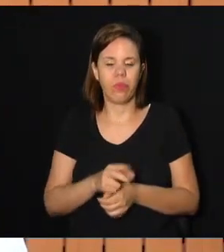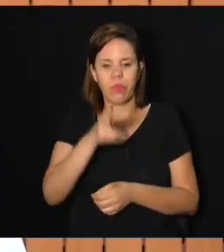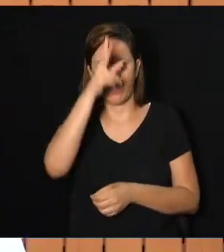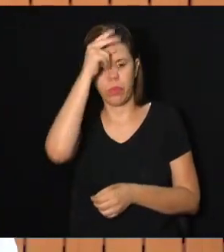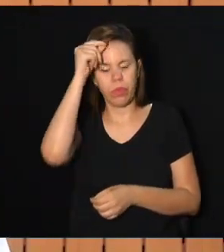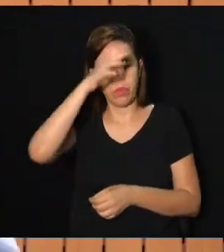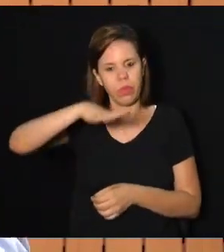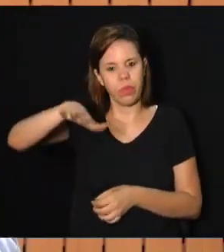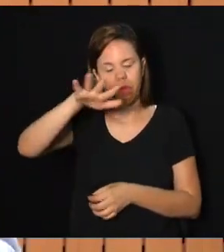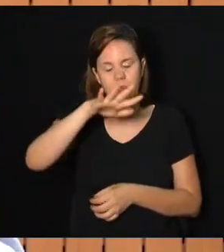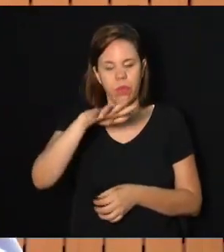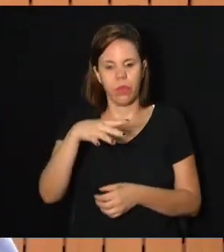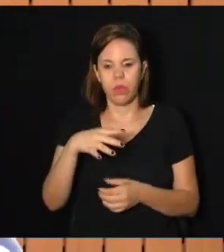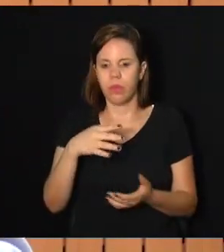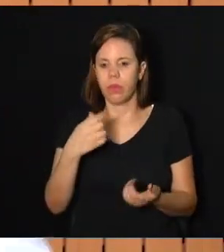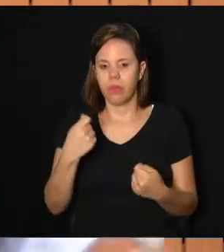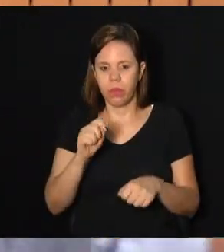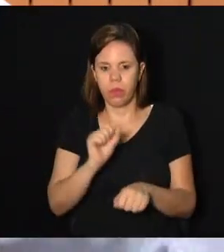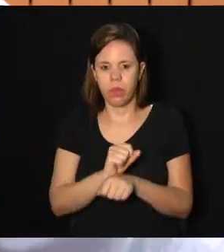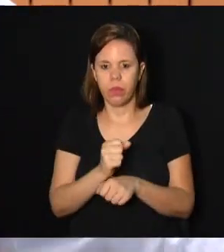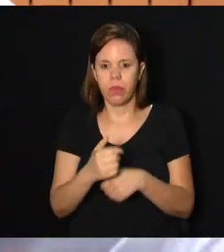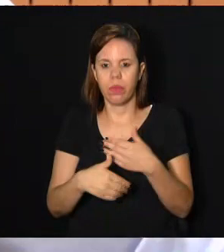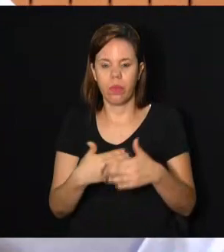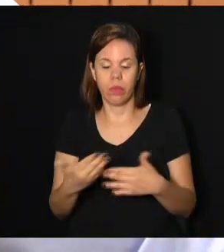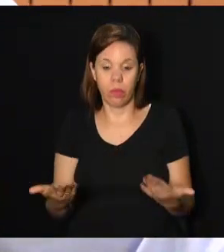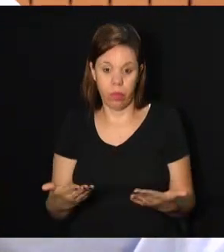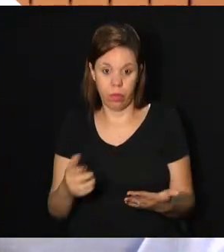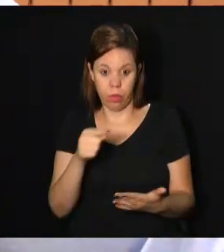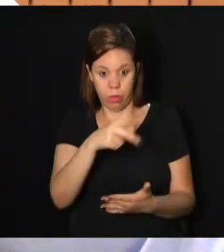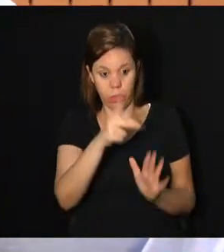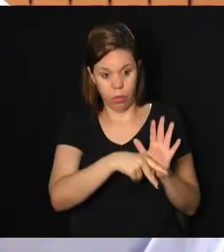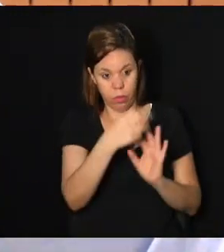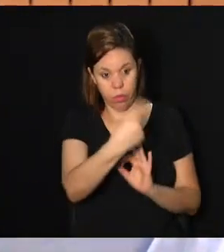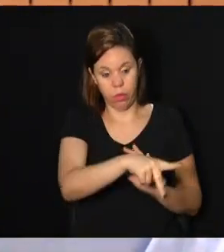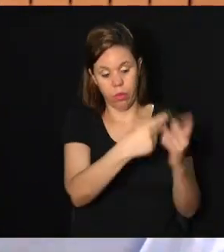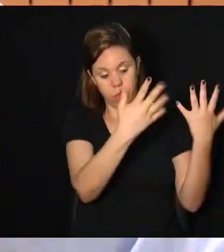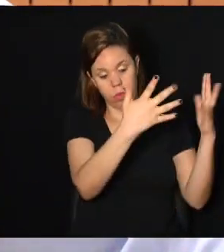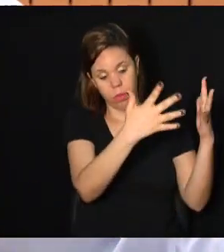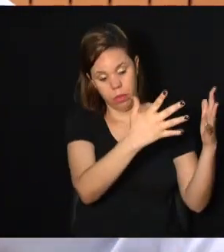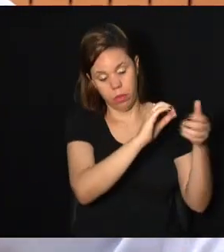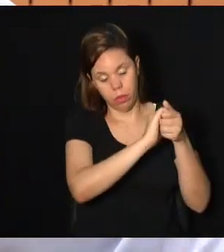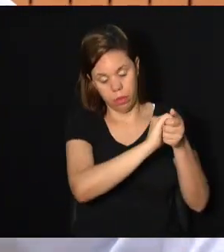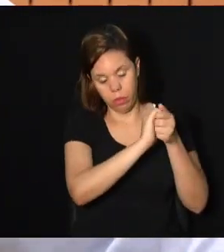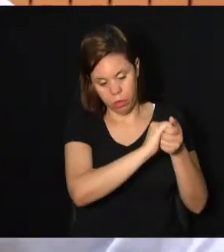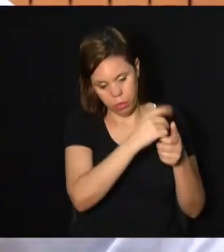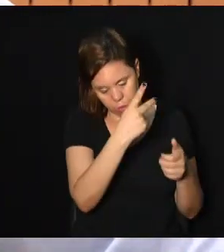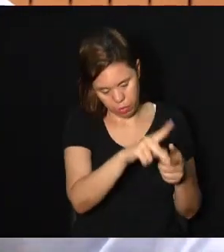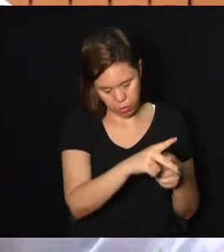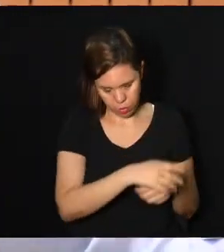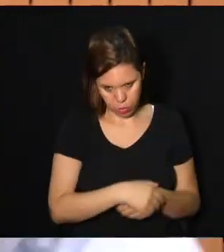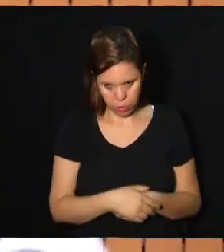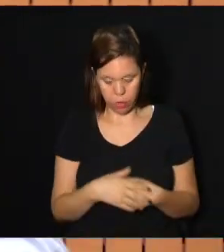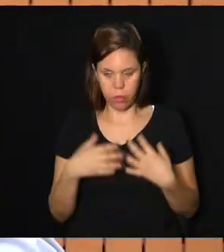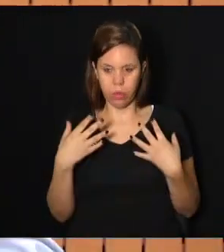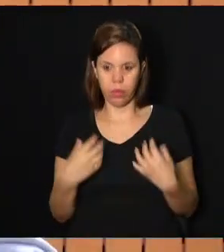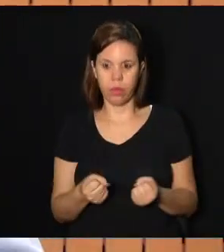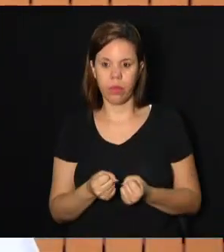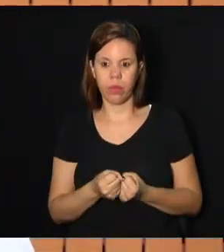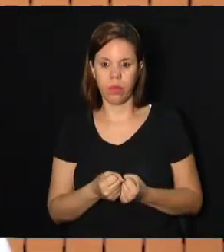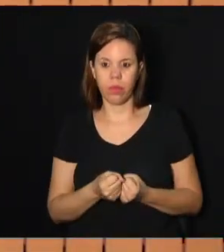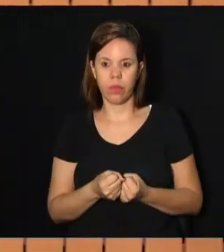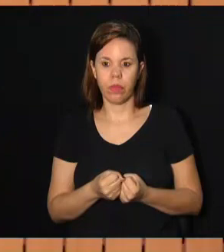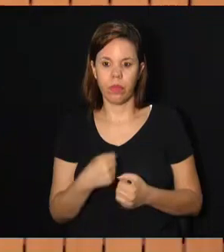deixar de existir, e esse projeto seu caminha para isso. Então, parabéns quanto a isso. Vamos, acho